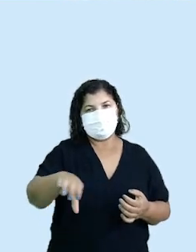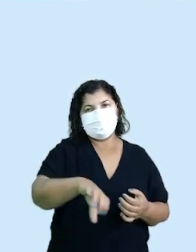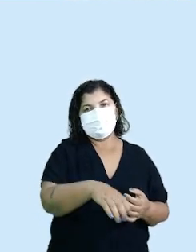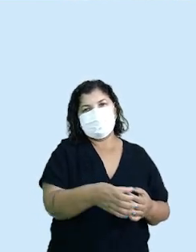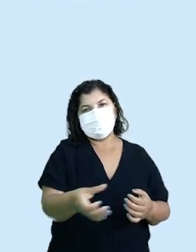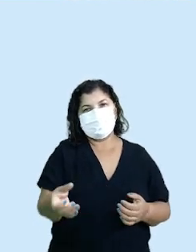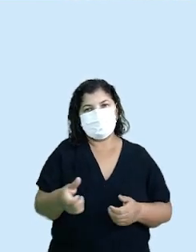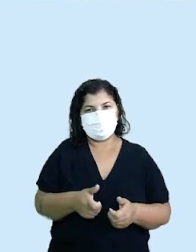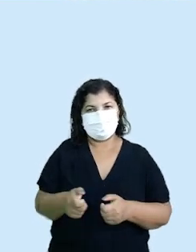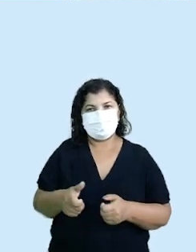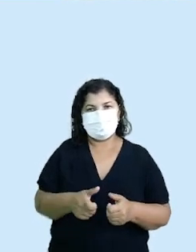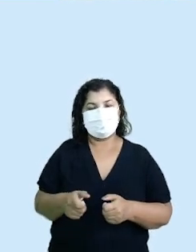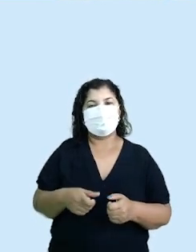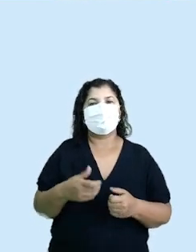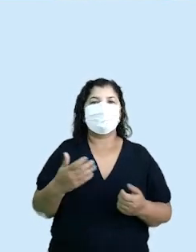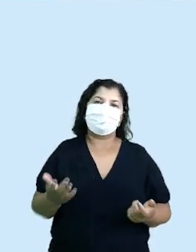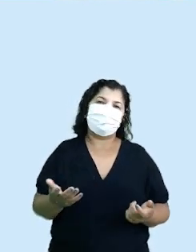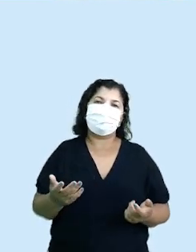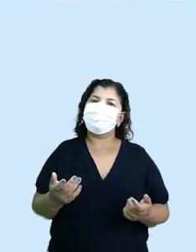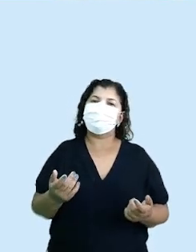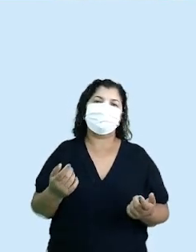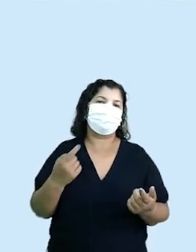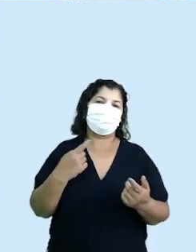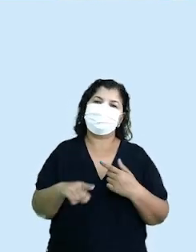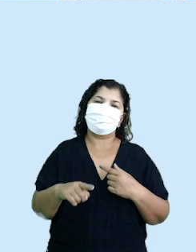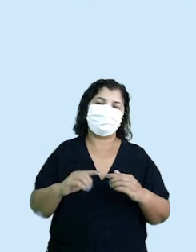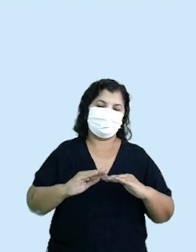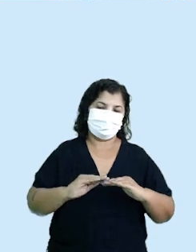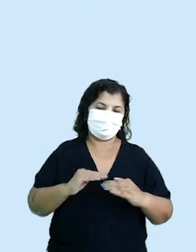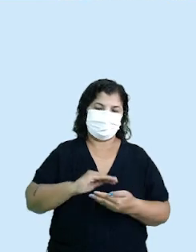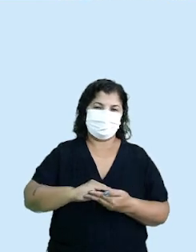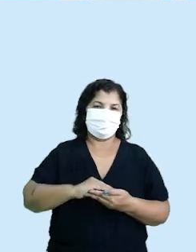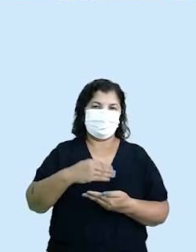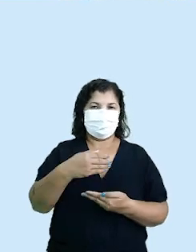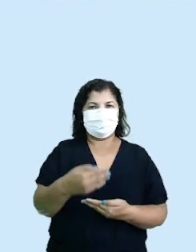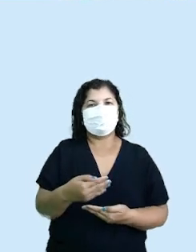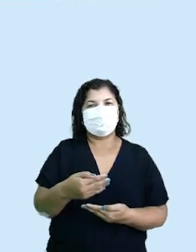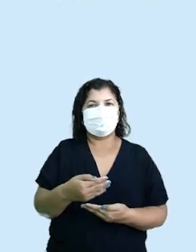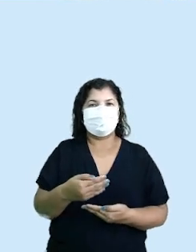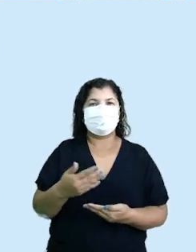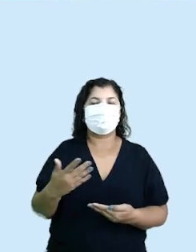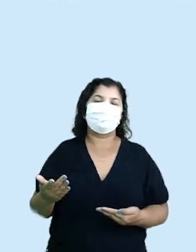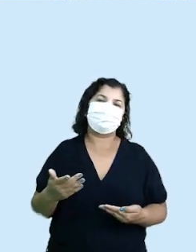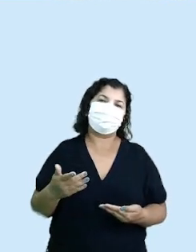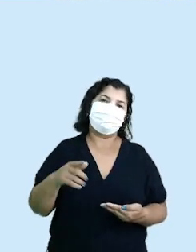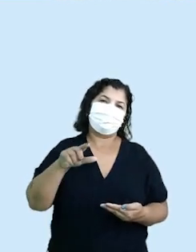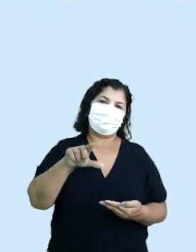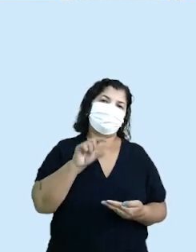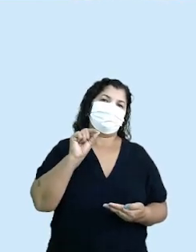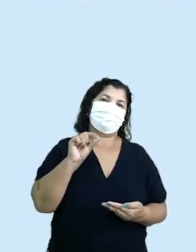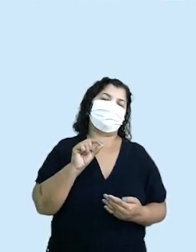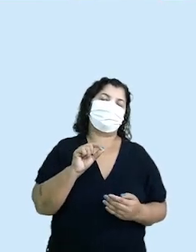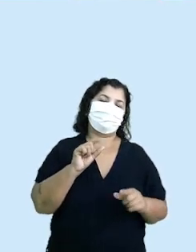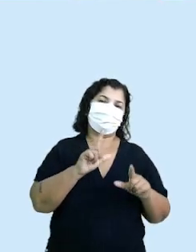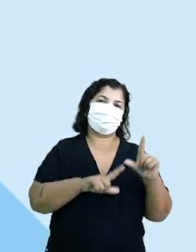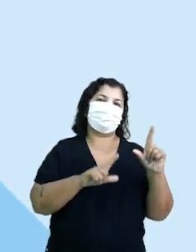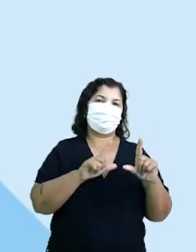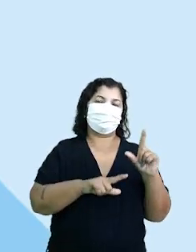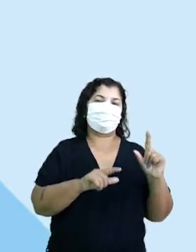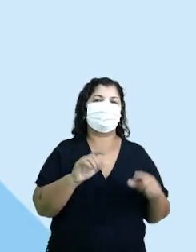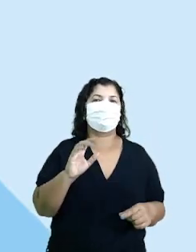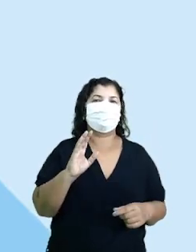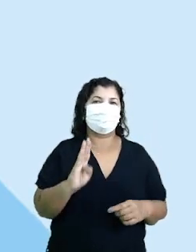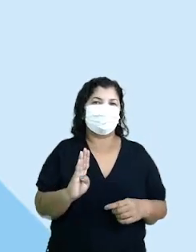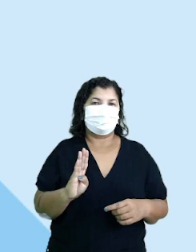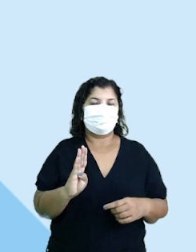não faria funcionar o nosso notebook. Então, a alternativa correta aí é a letra D. Essa faixa